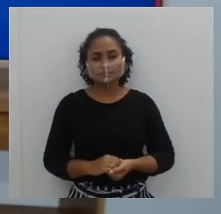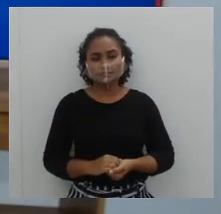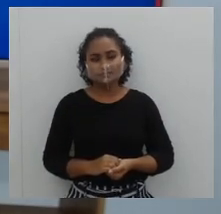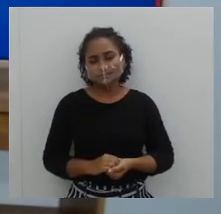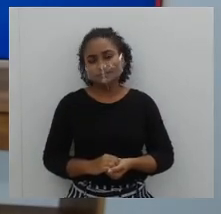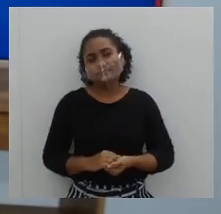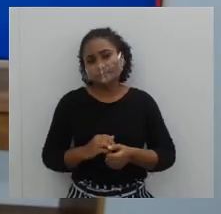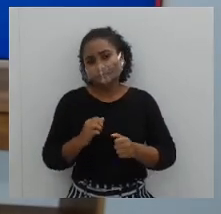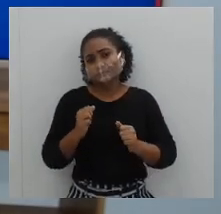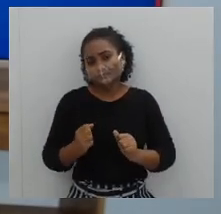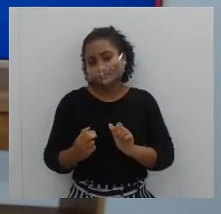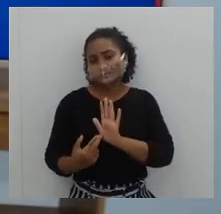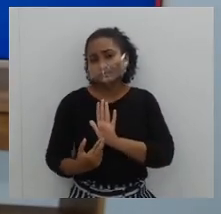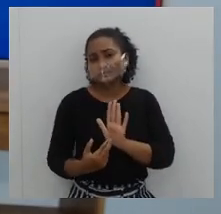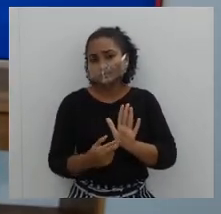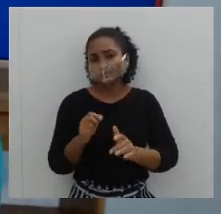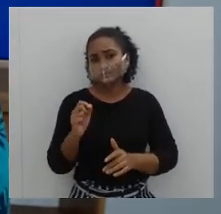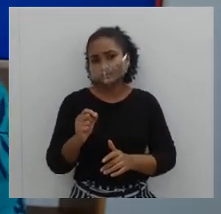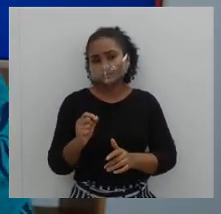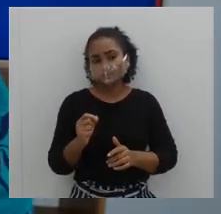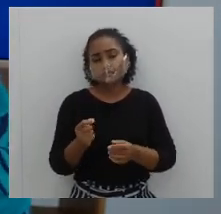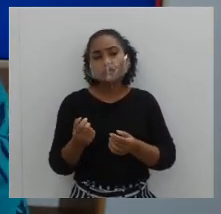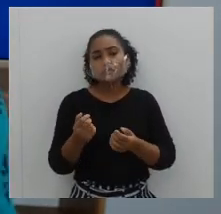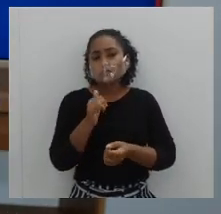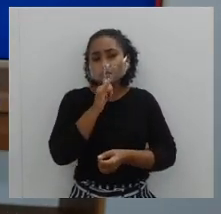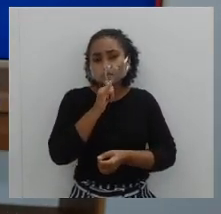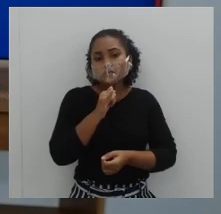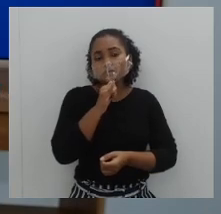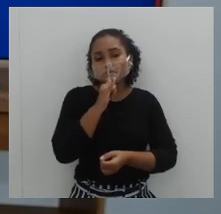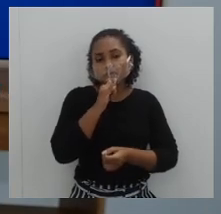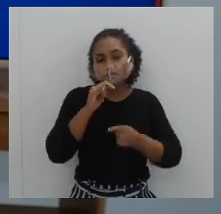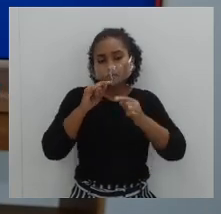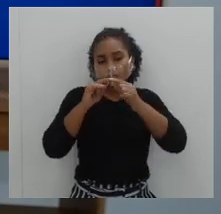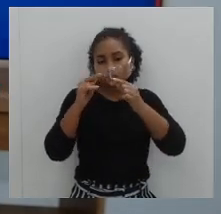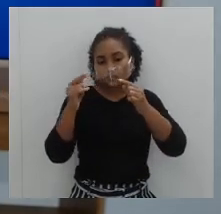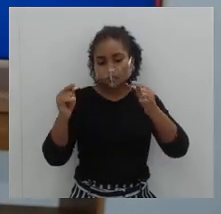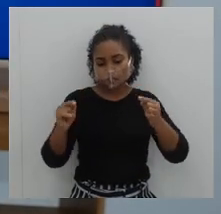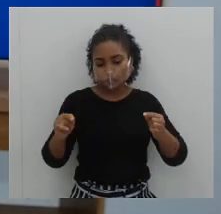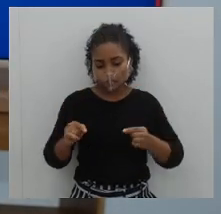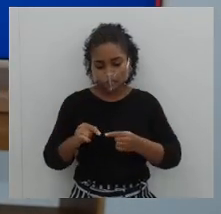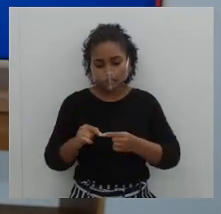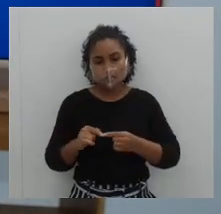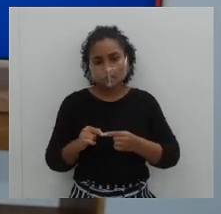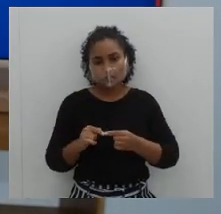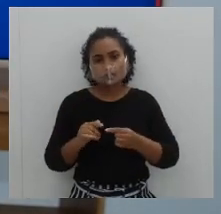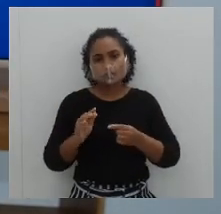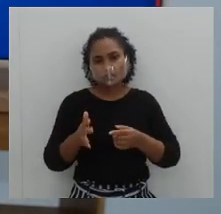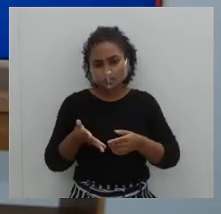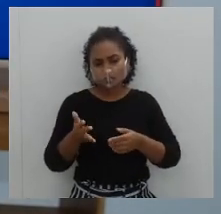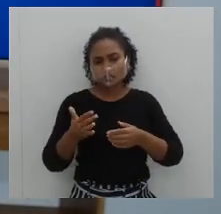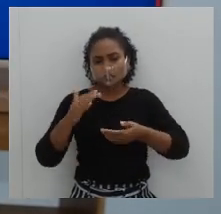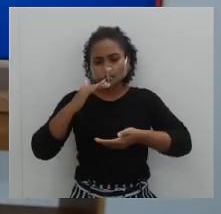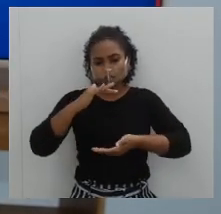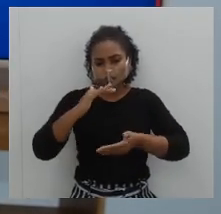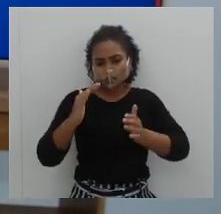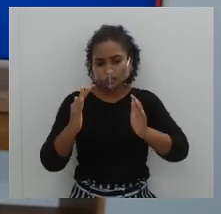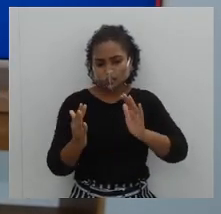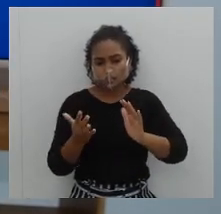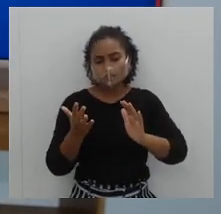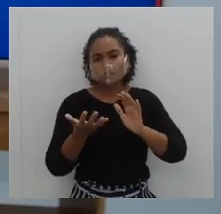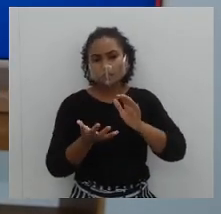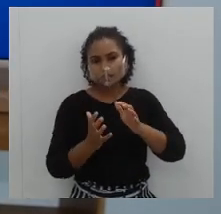ela também pode representar o poliedro. Um cubo, que todos já devem ter se